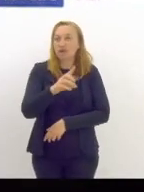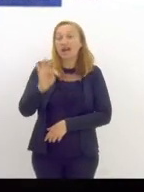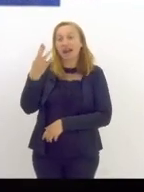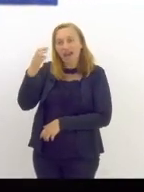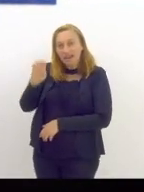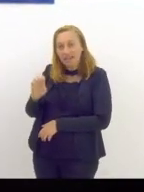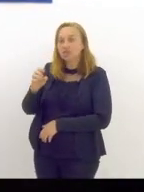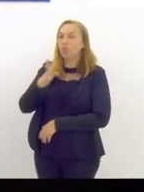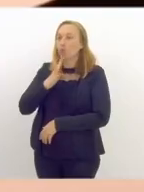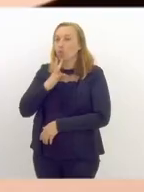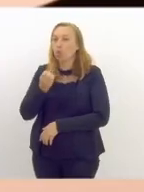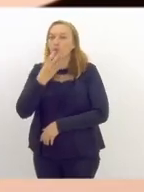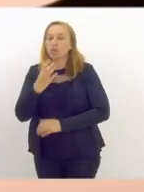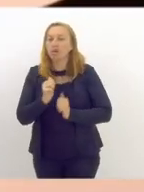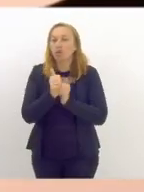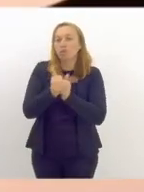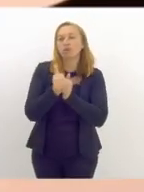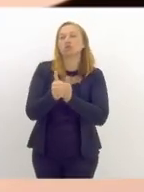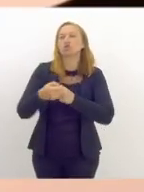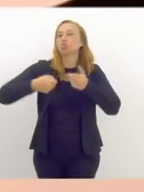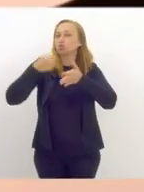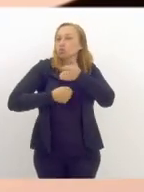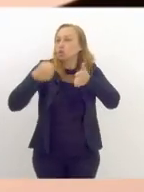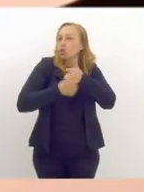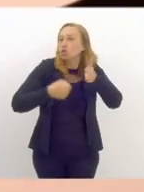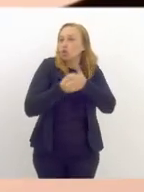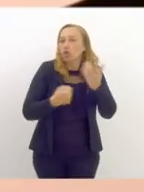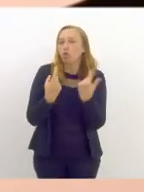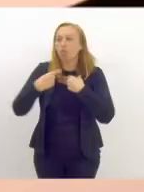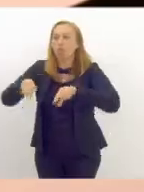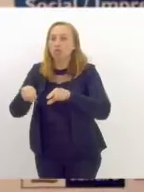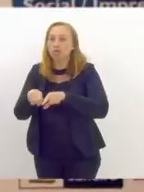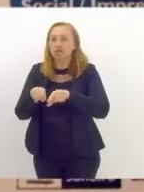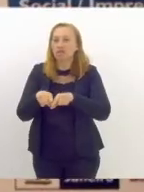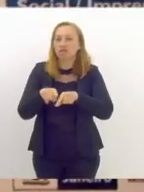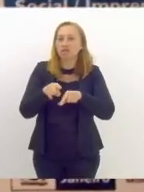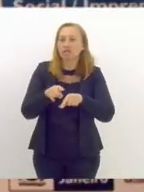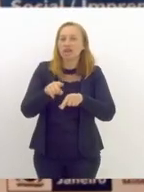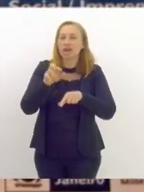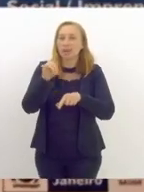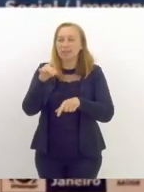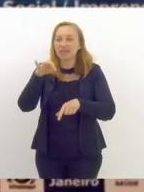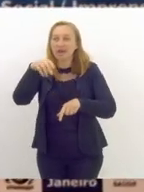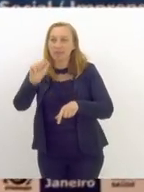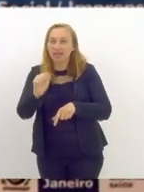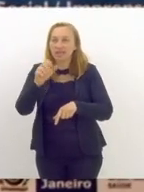conhecia bem, acompanhou sua luta incansável contra a epidemia da dengue.